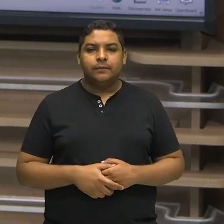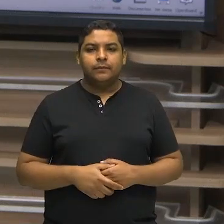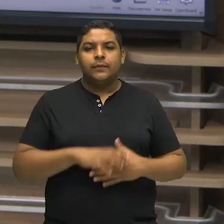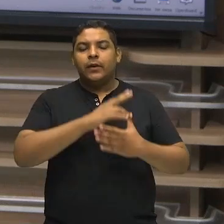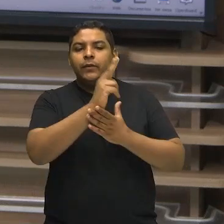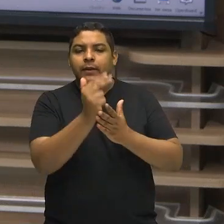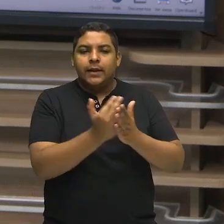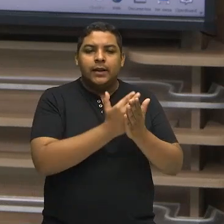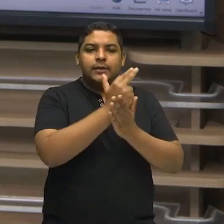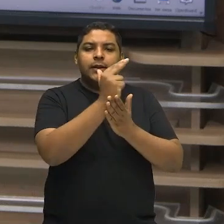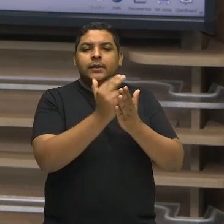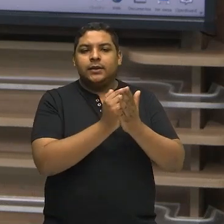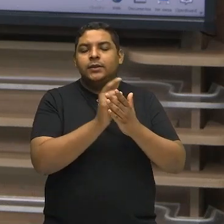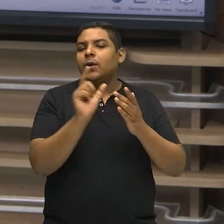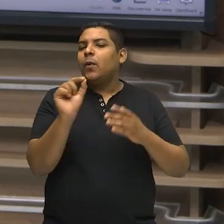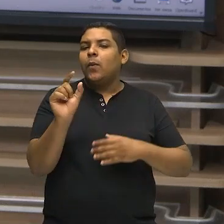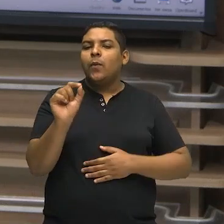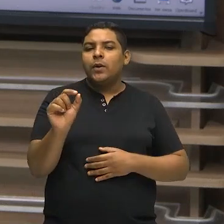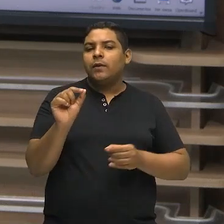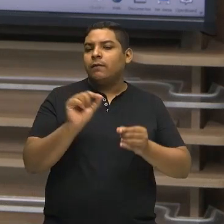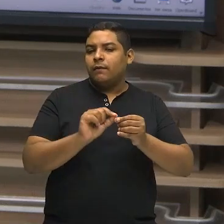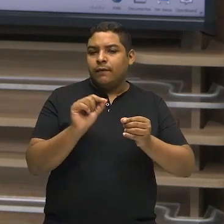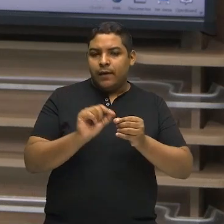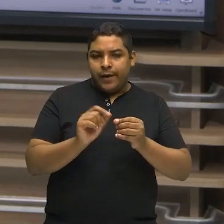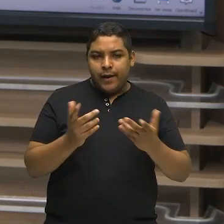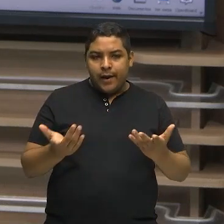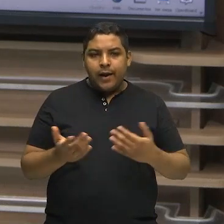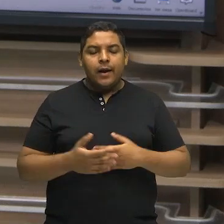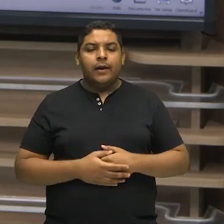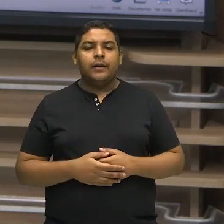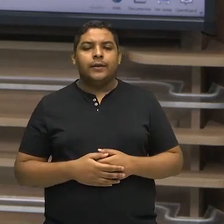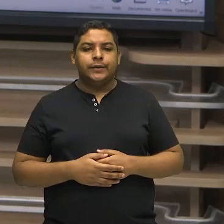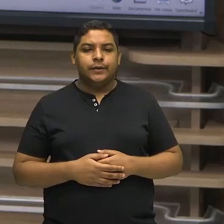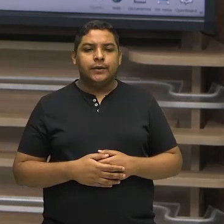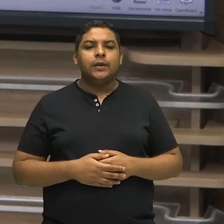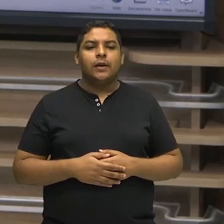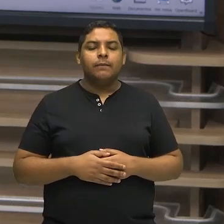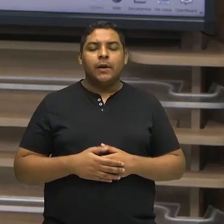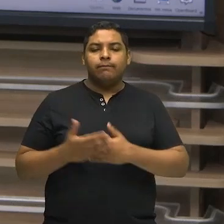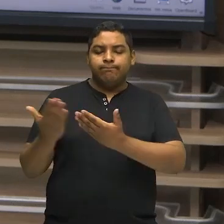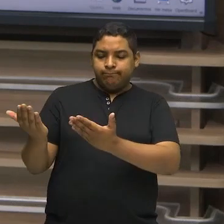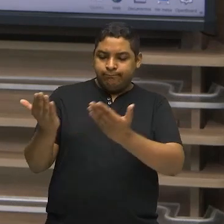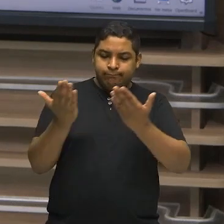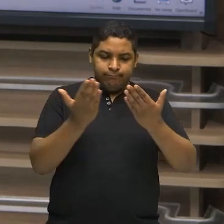ele faz? Ele pega um lápis, né, um caderno, e